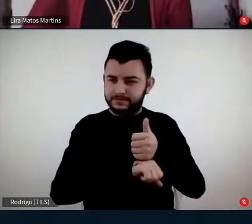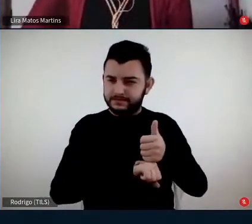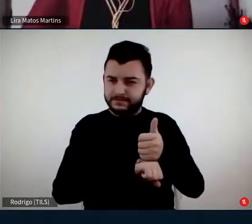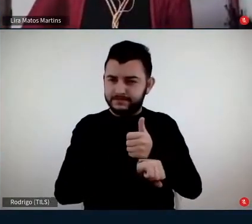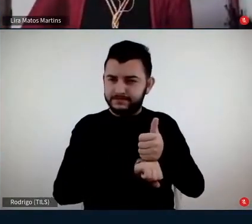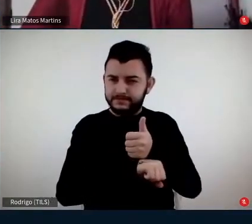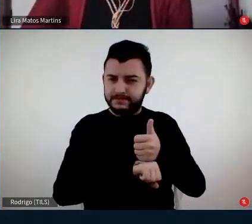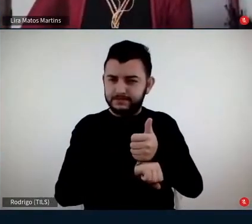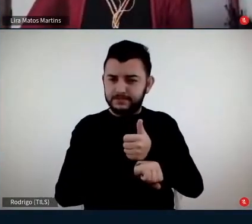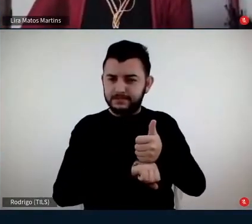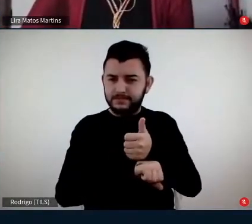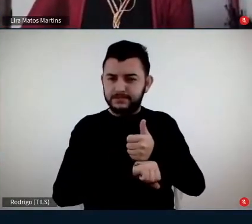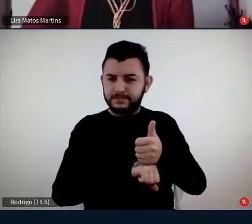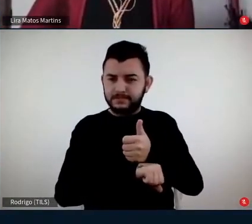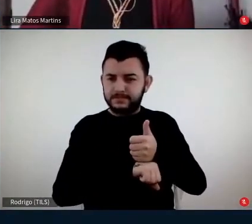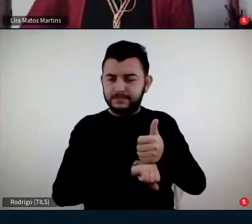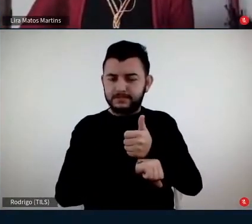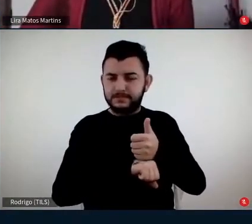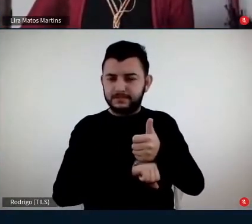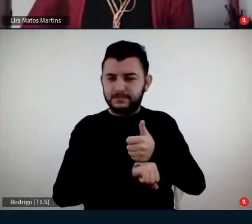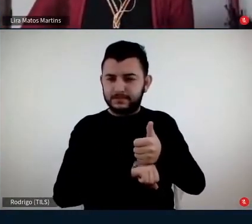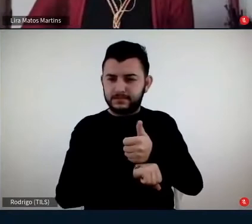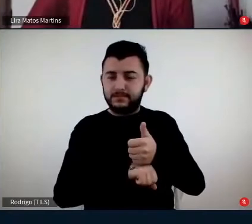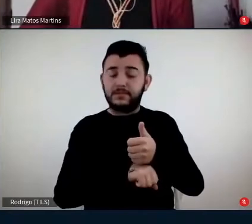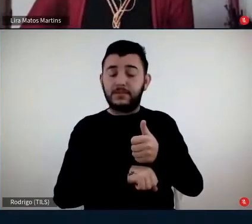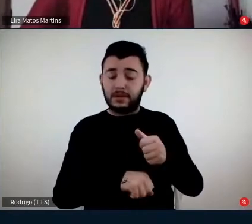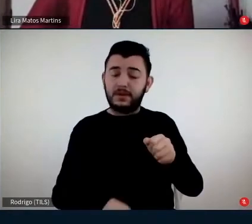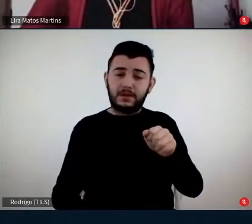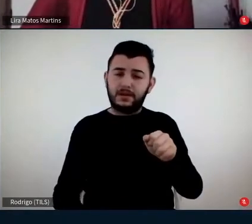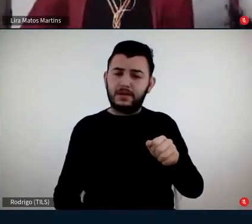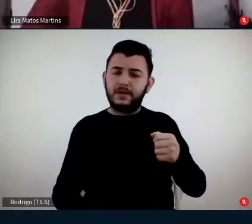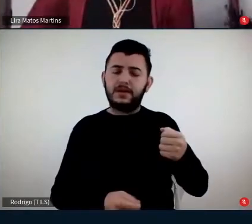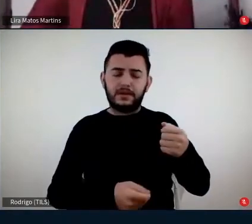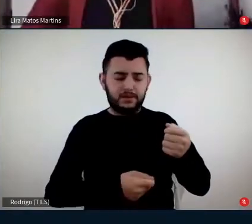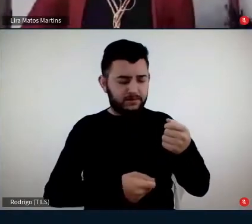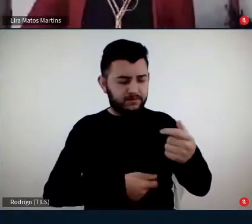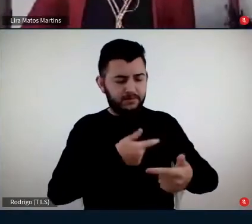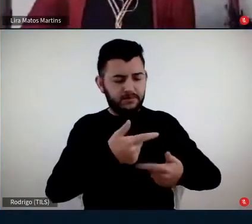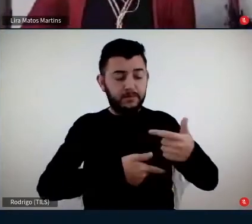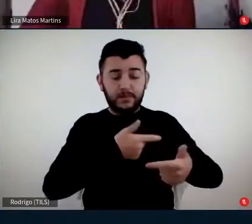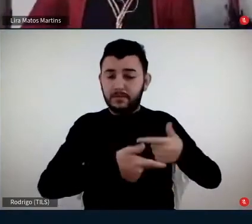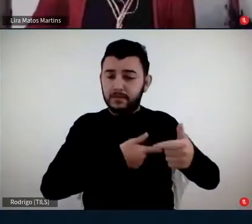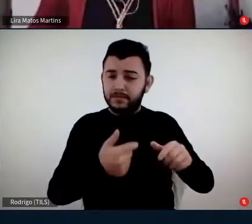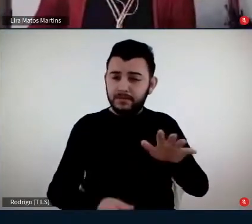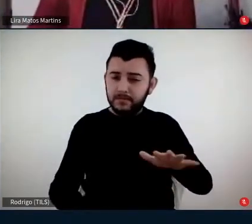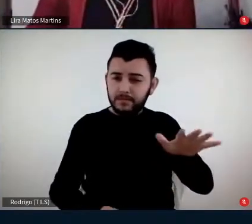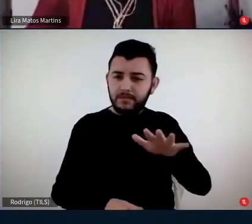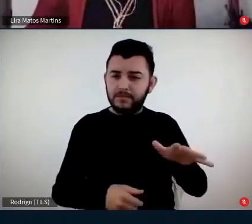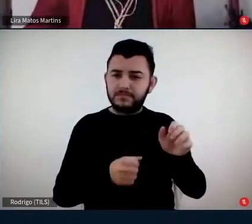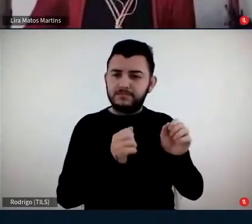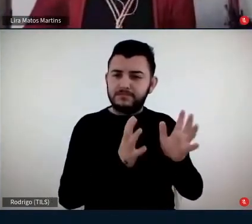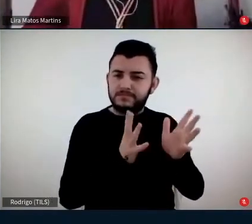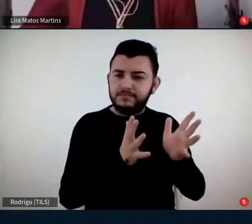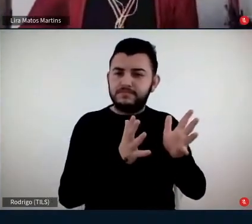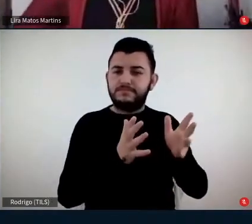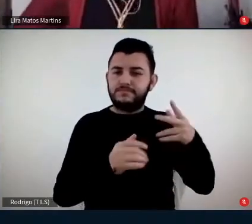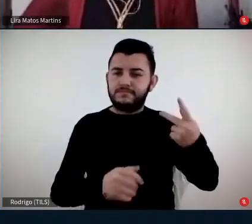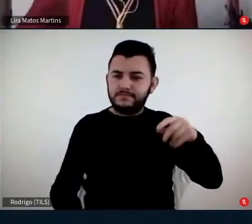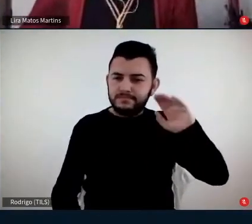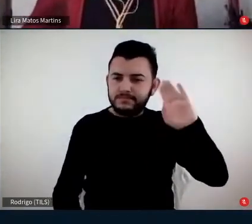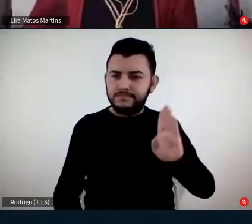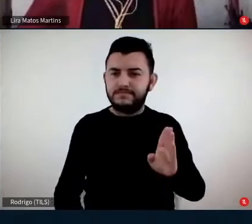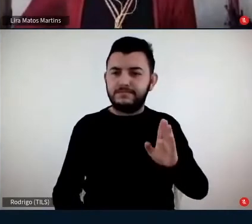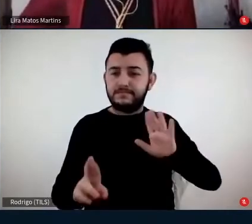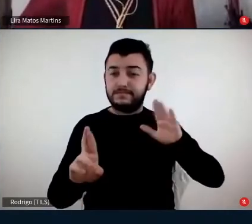mais demandado na área da interpretação das línguas de sinais no Brasil. Só que você vai usar uma